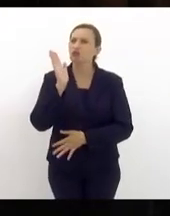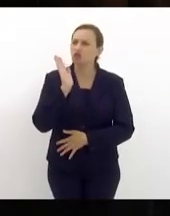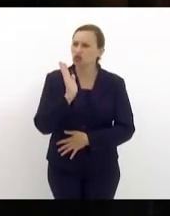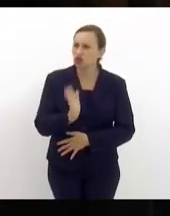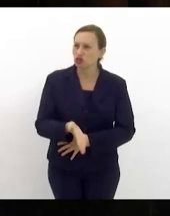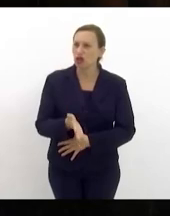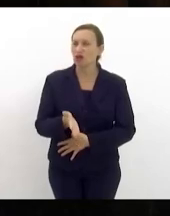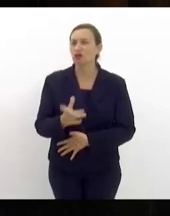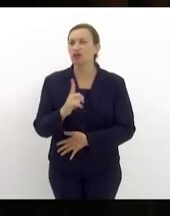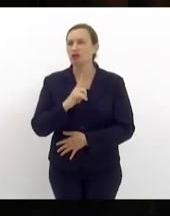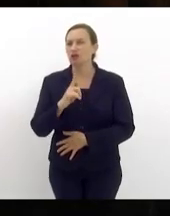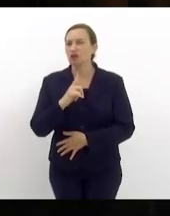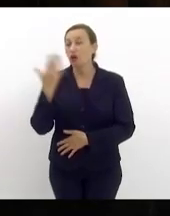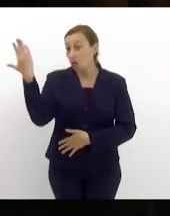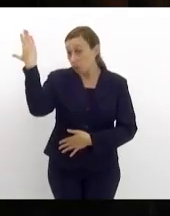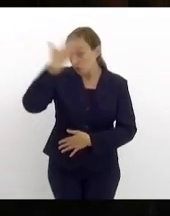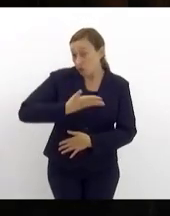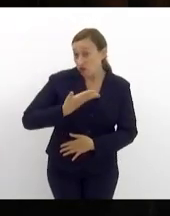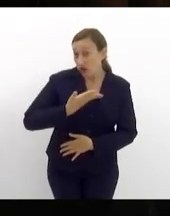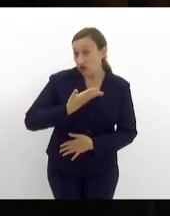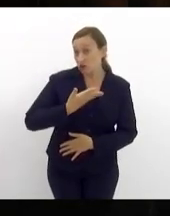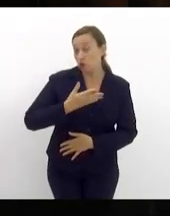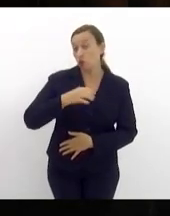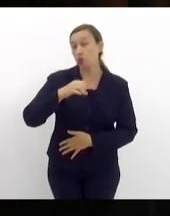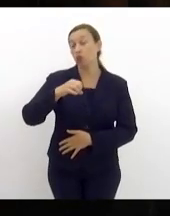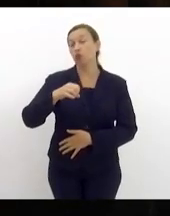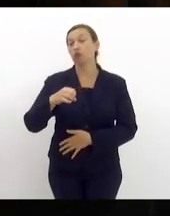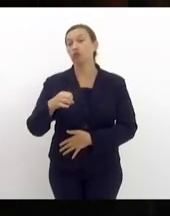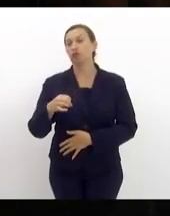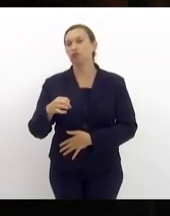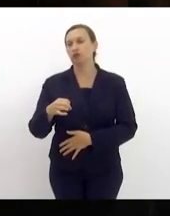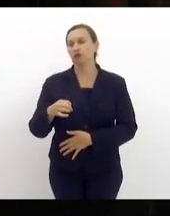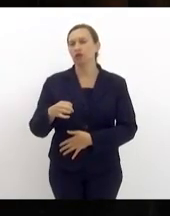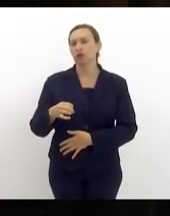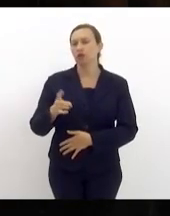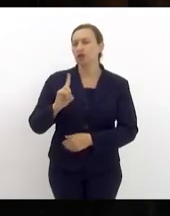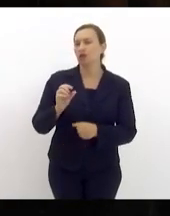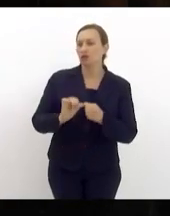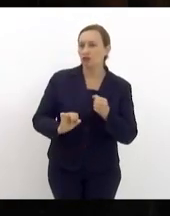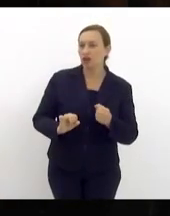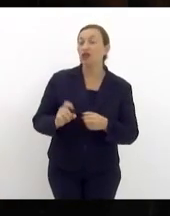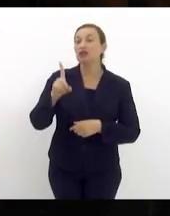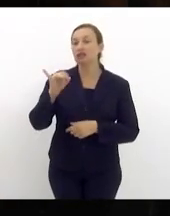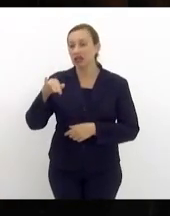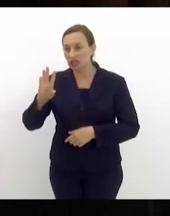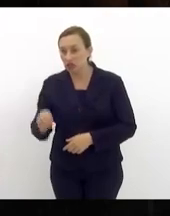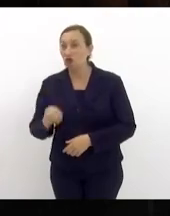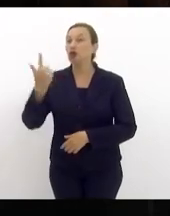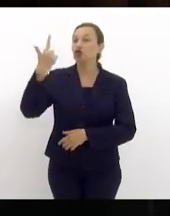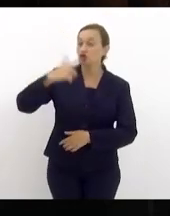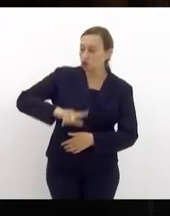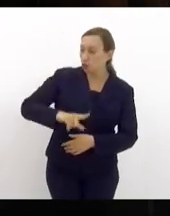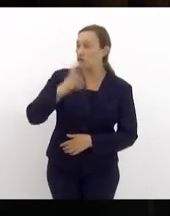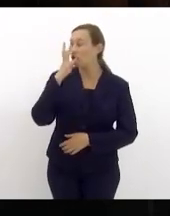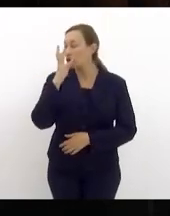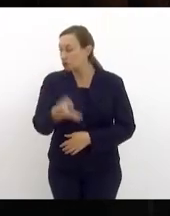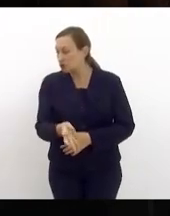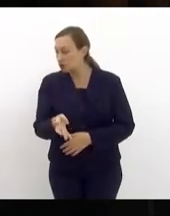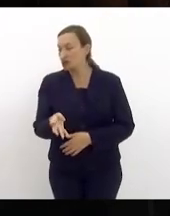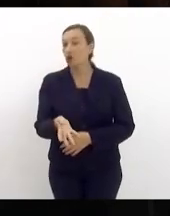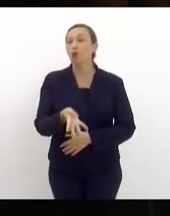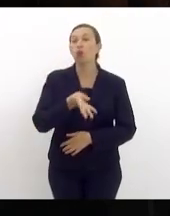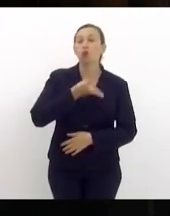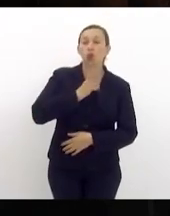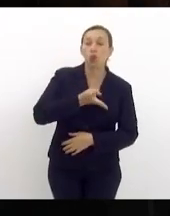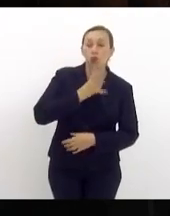tivesse provado a sua inocência, o Danilo foi novamente acusado por